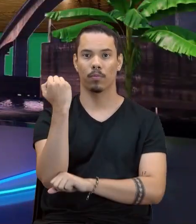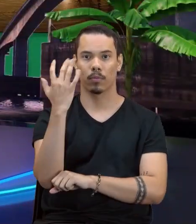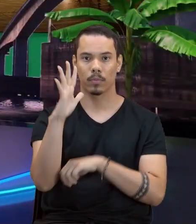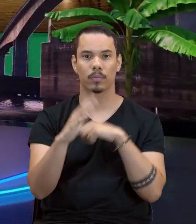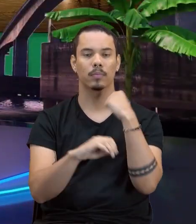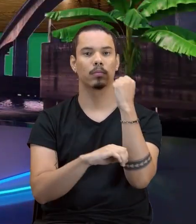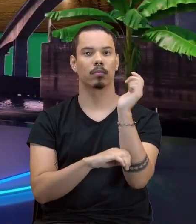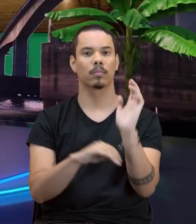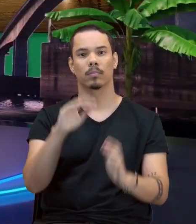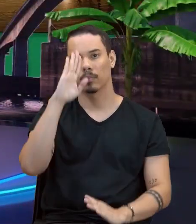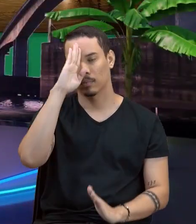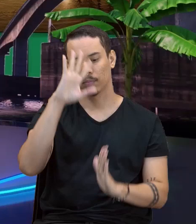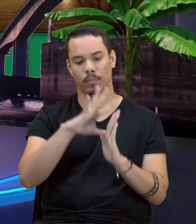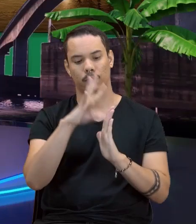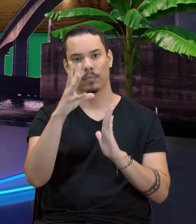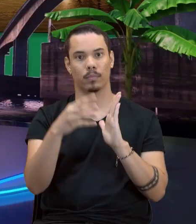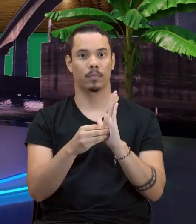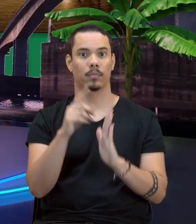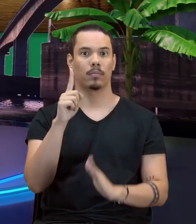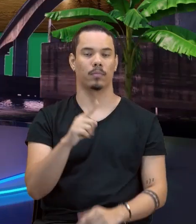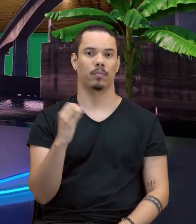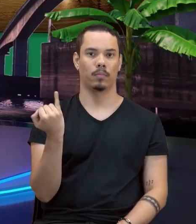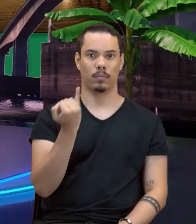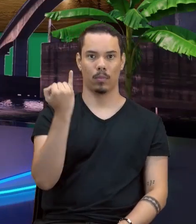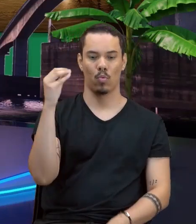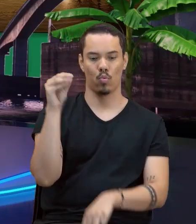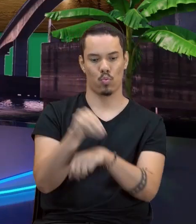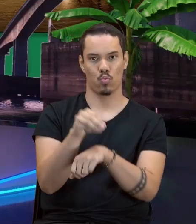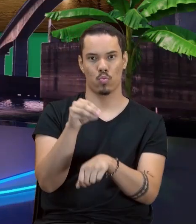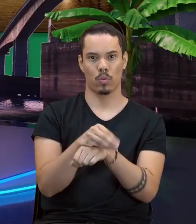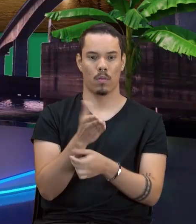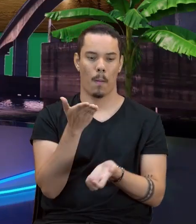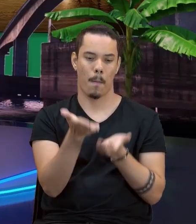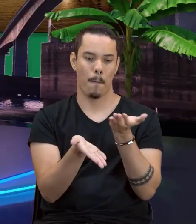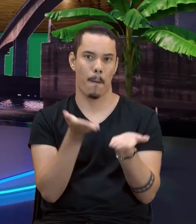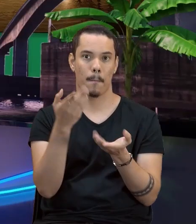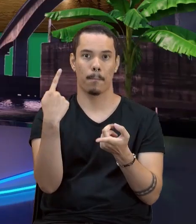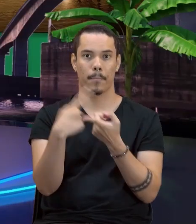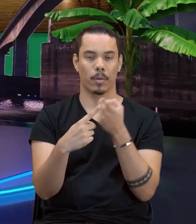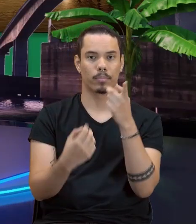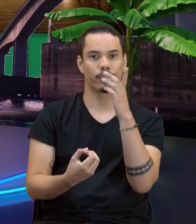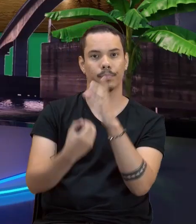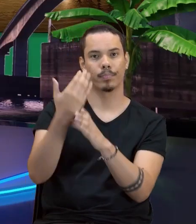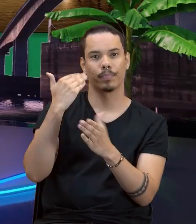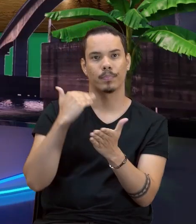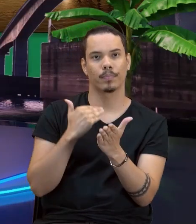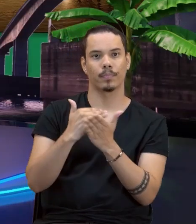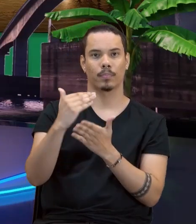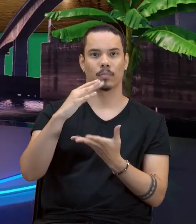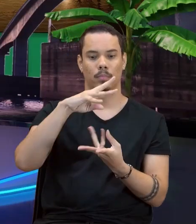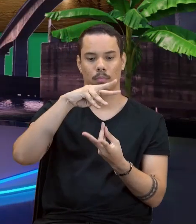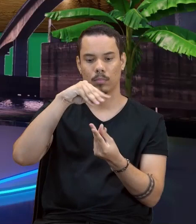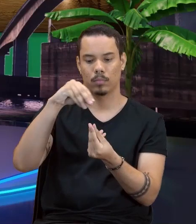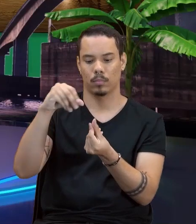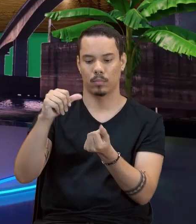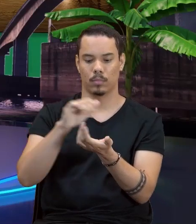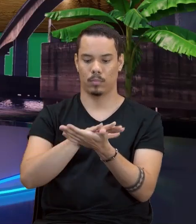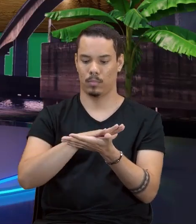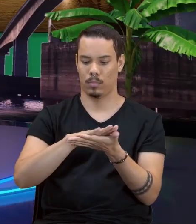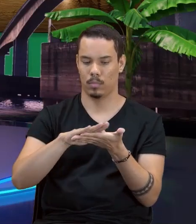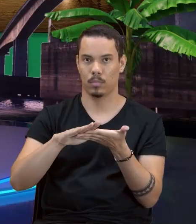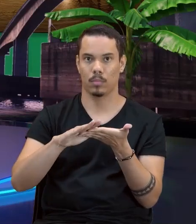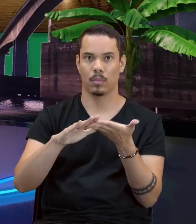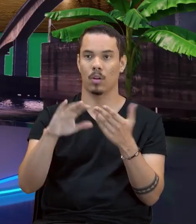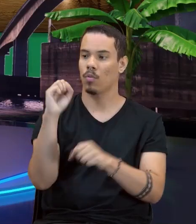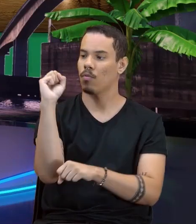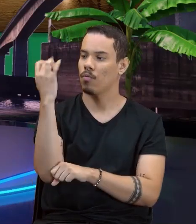Amazônia, que é muito importante para o cultivo, porque ela se forma a partir da decomposição das folhas, dos troncos,